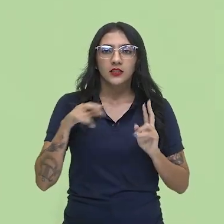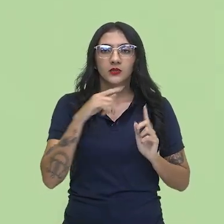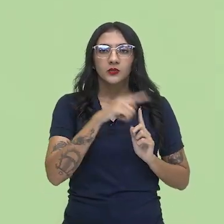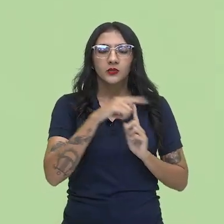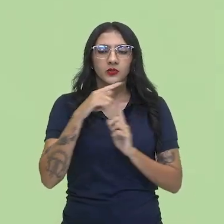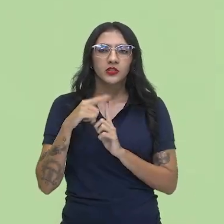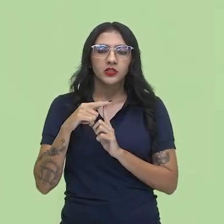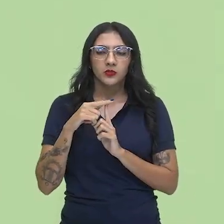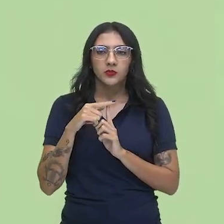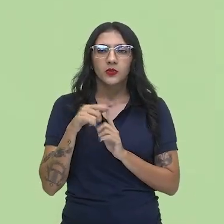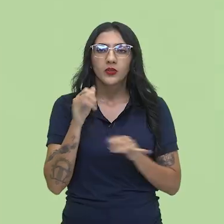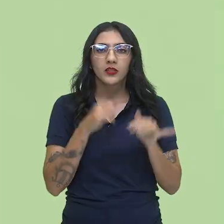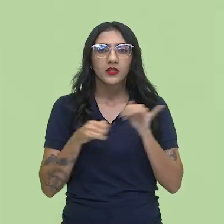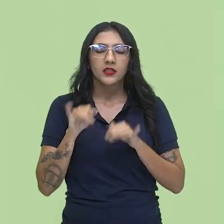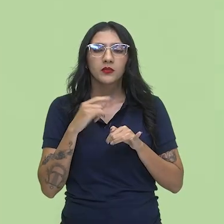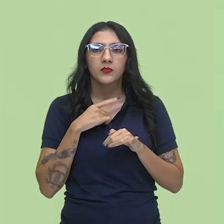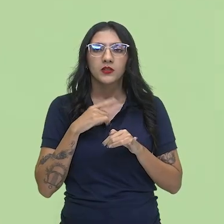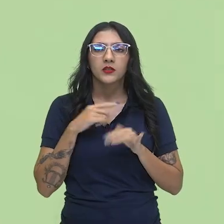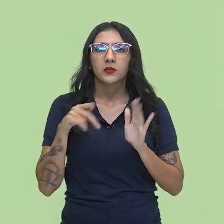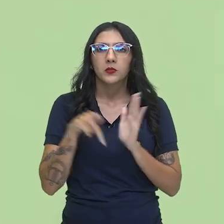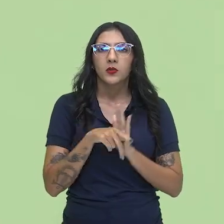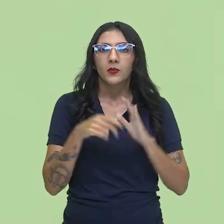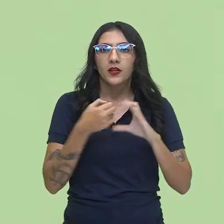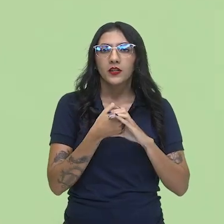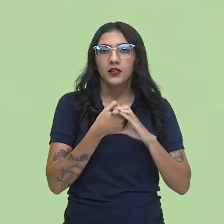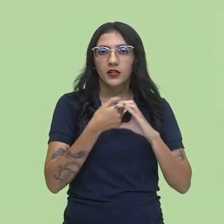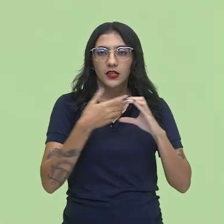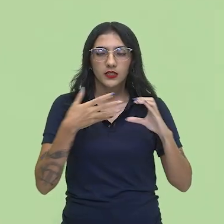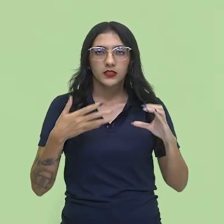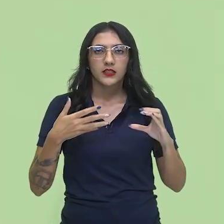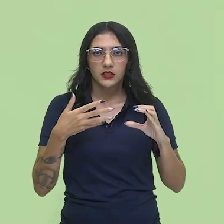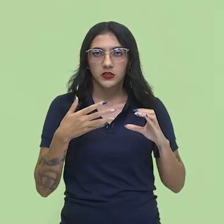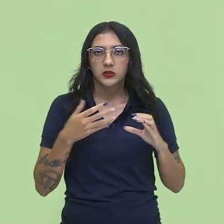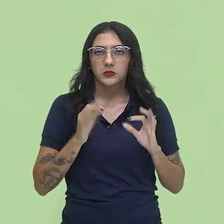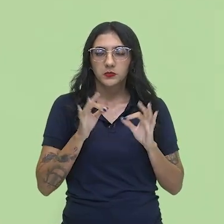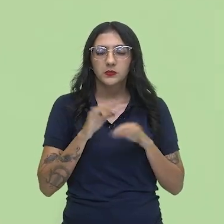tipo de reação química tem uma característica